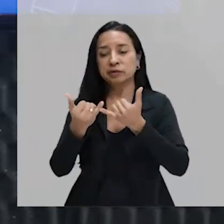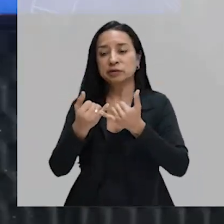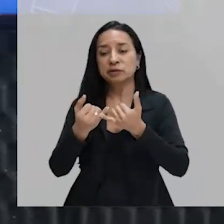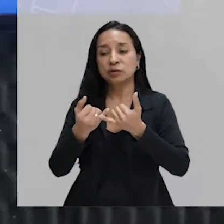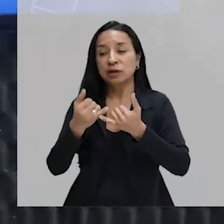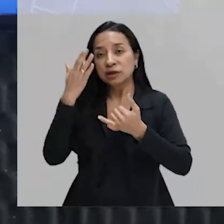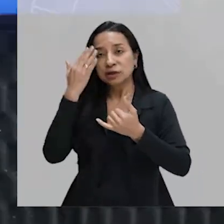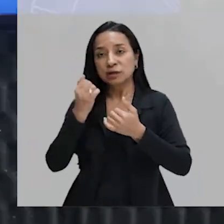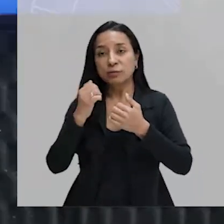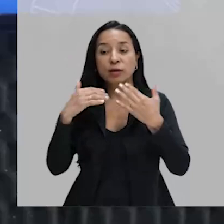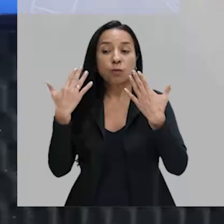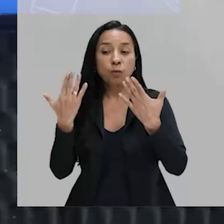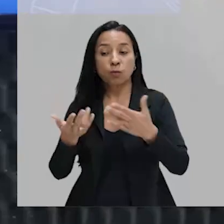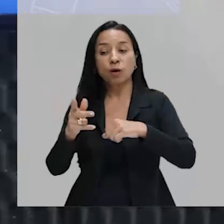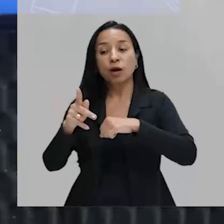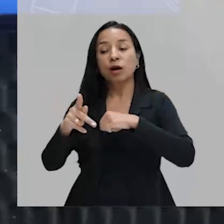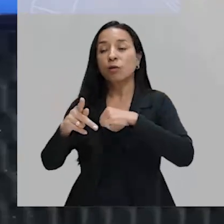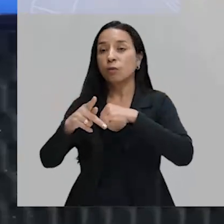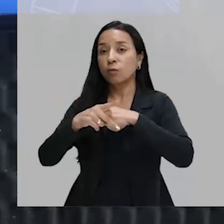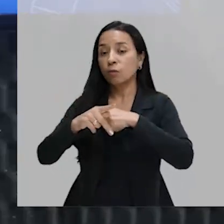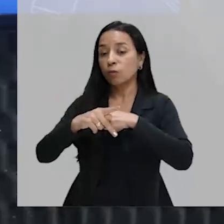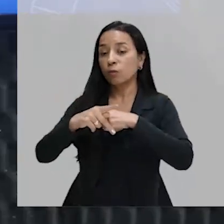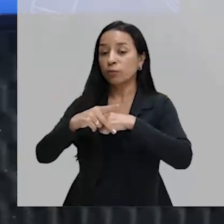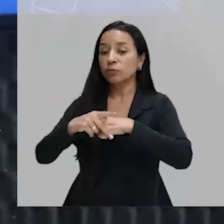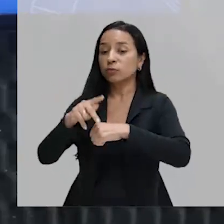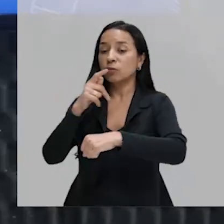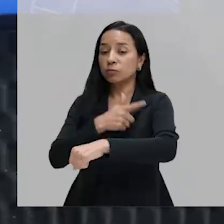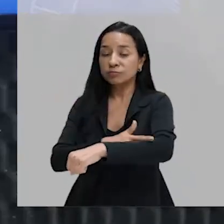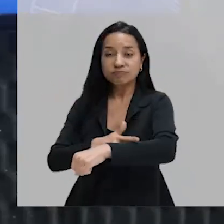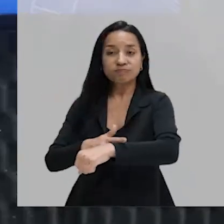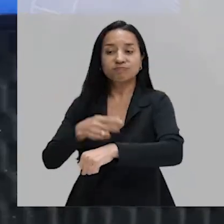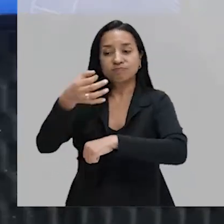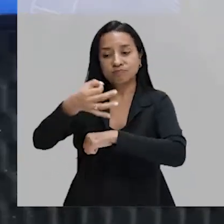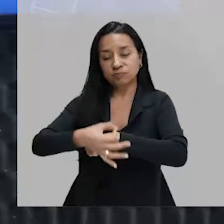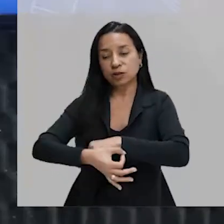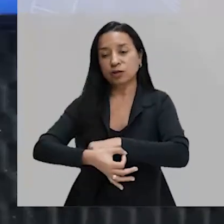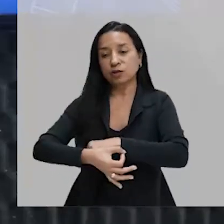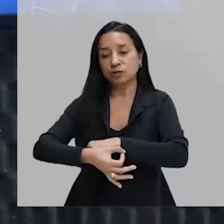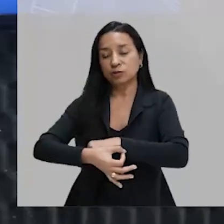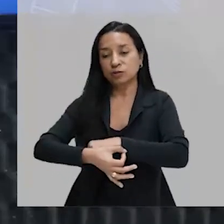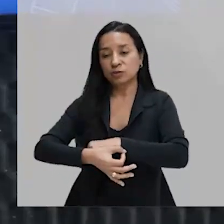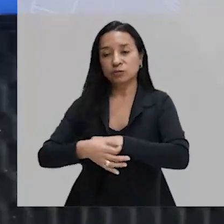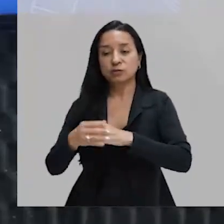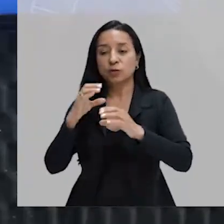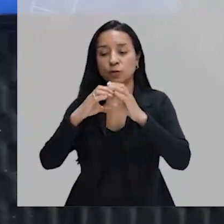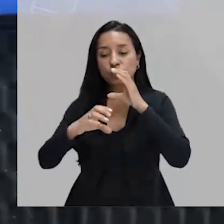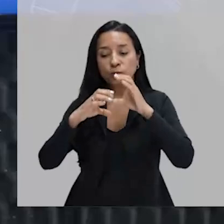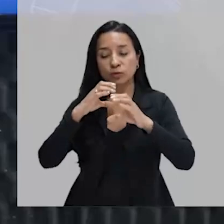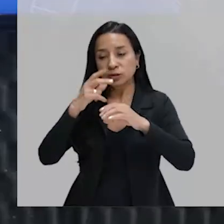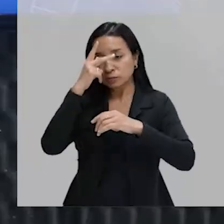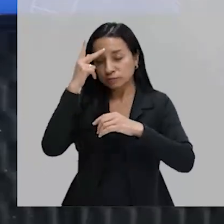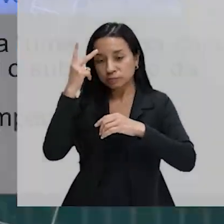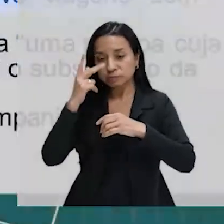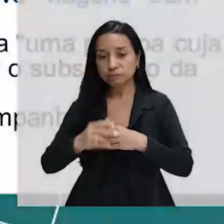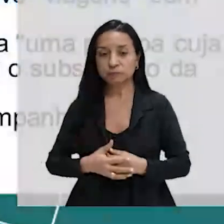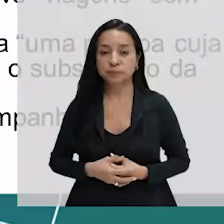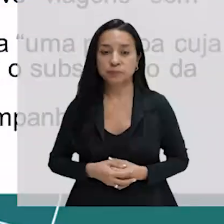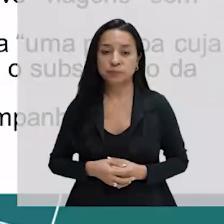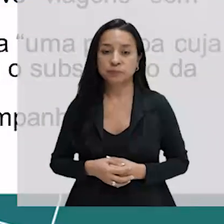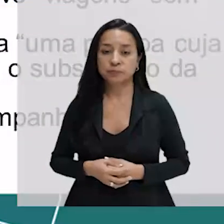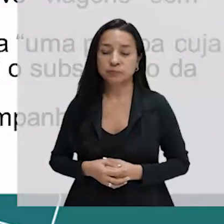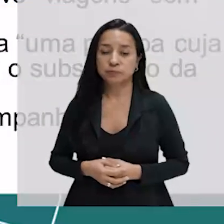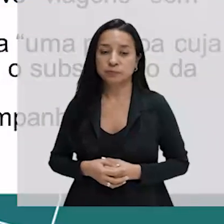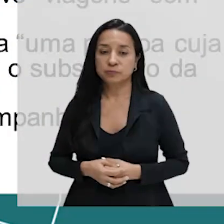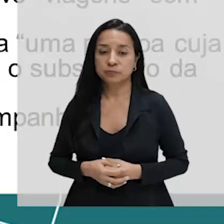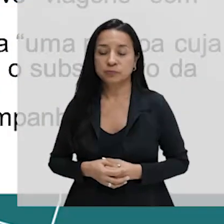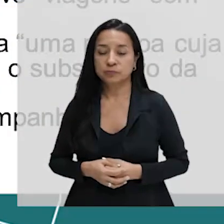tratamento adequado, né? Eu tenho que saber qual é a linguagem que eu vou empregar para me comunicar ali com aquela pessoa.